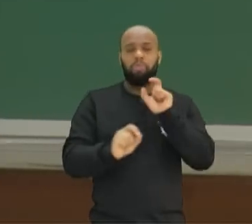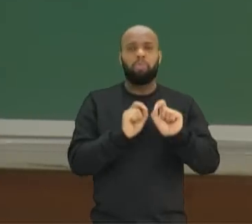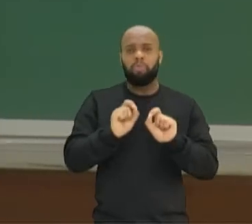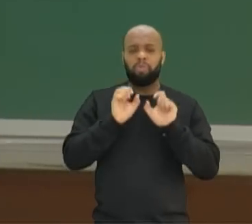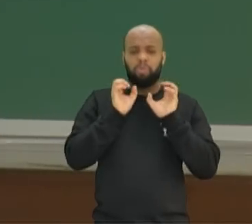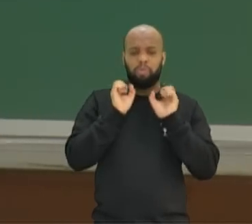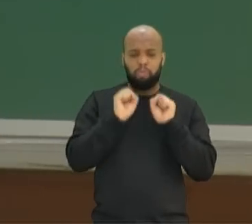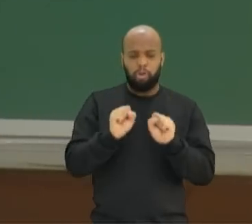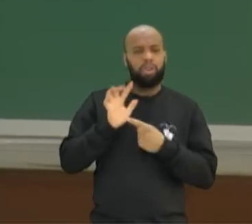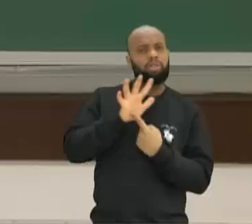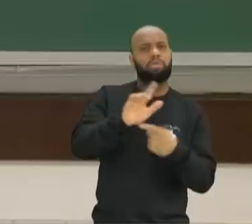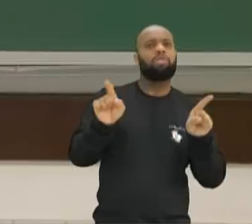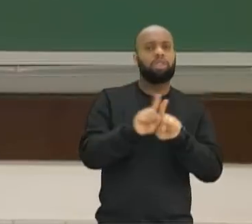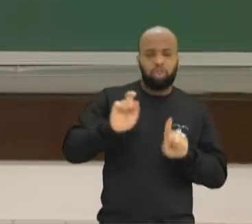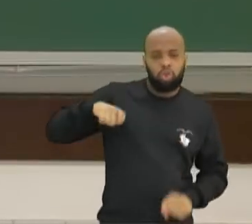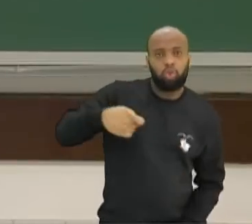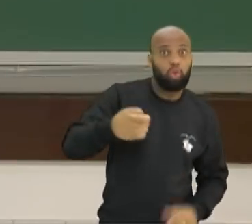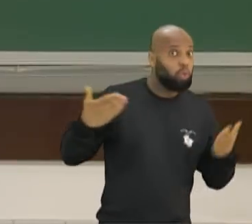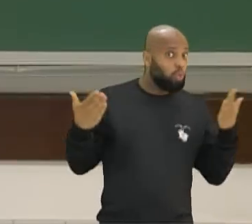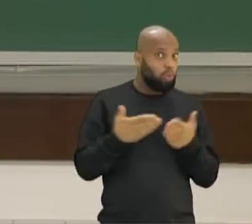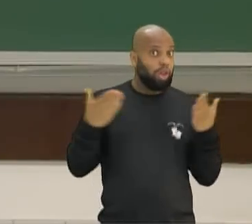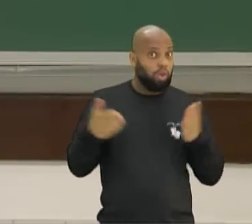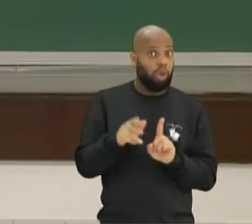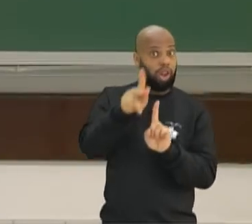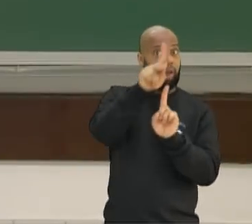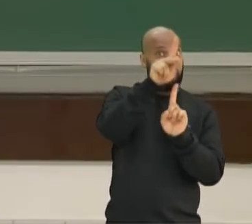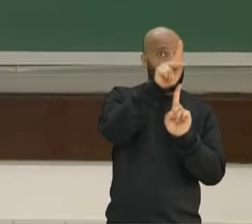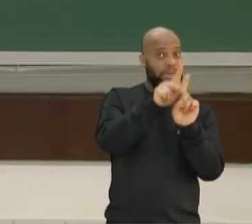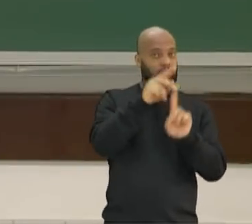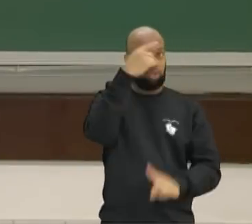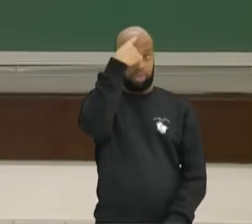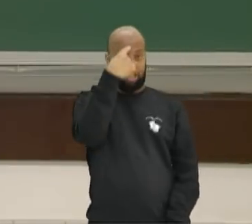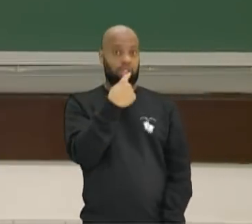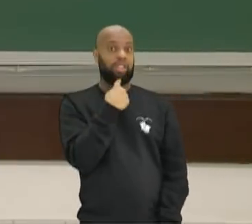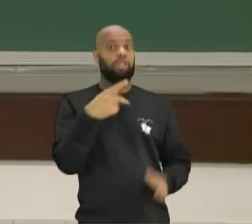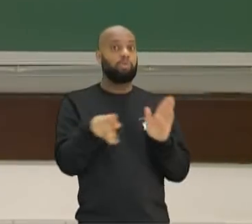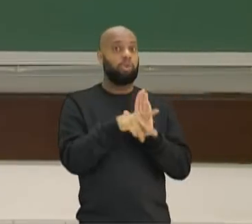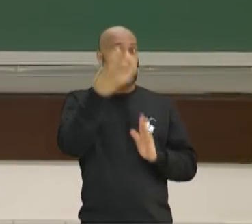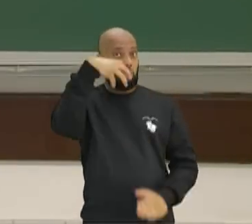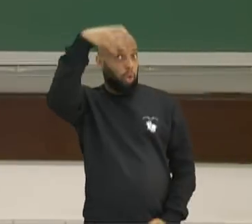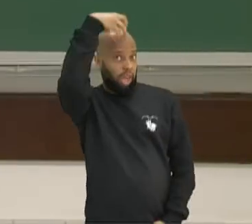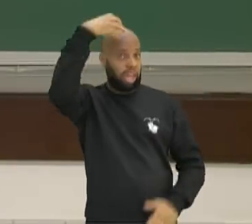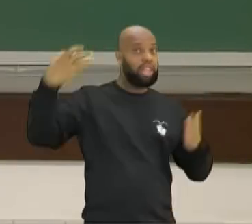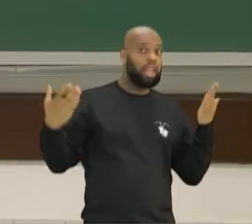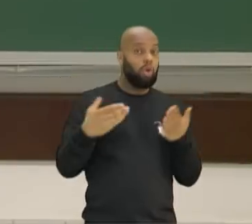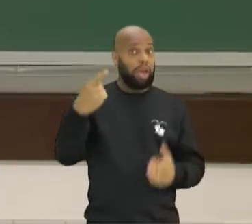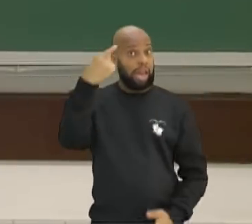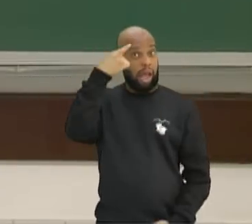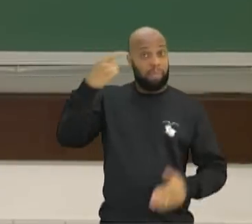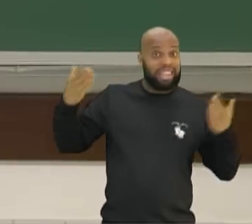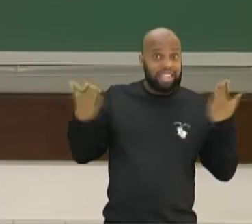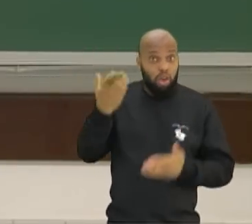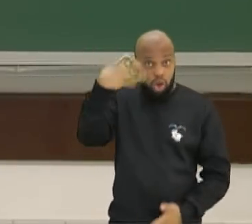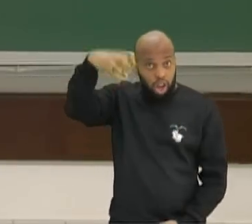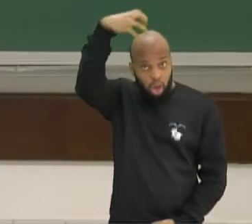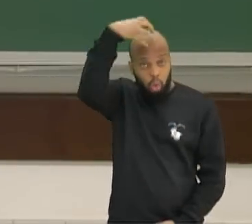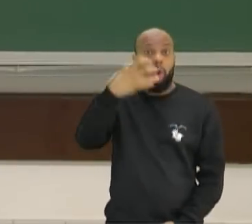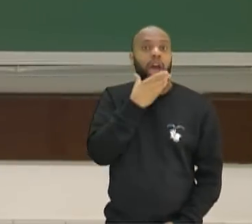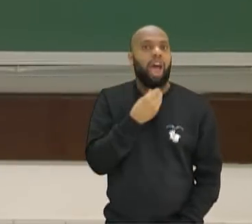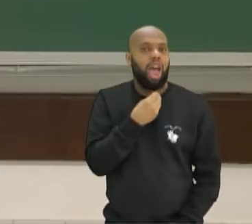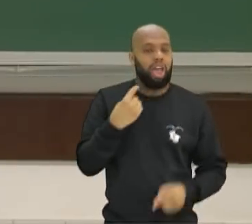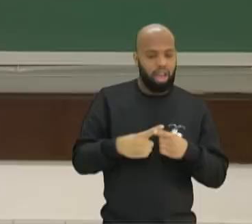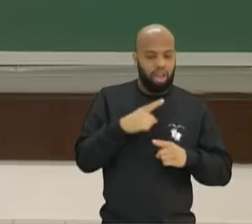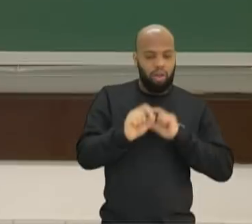pode revelar sobre a personalidade do rei? Então, agora a gente vai pensar nesse rei. Quando